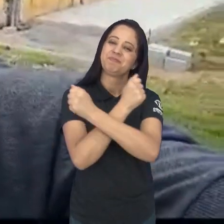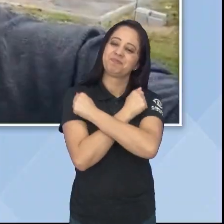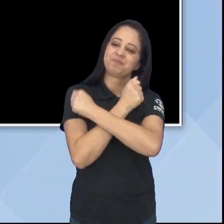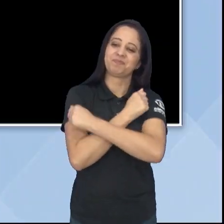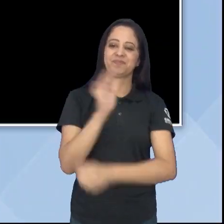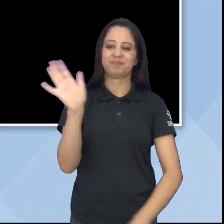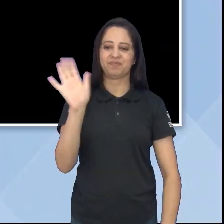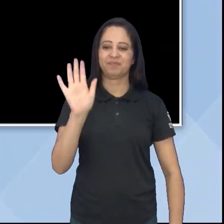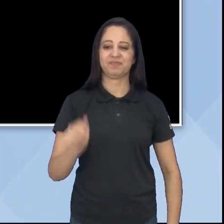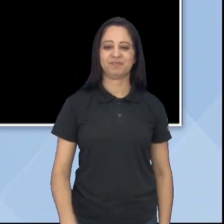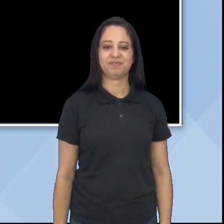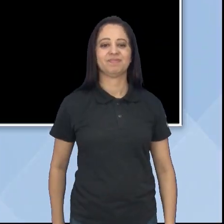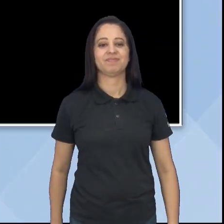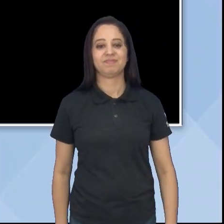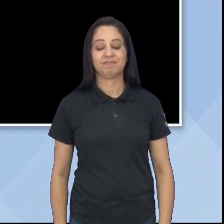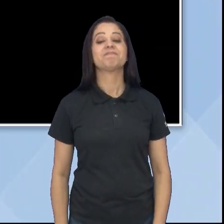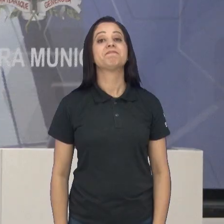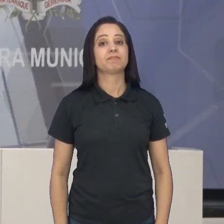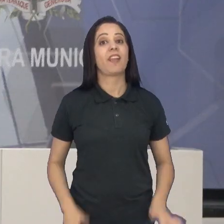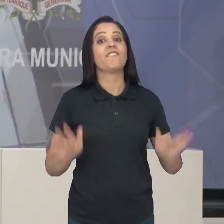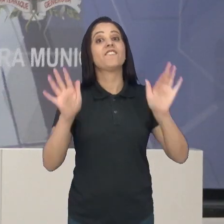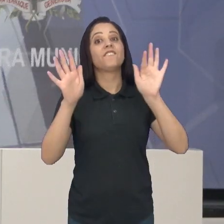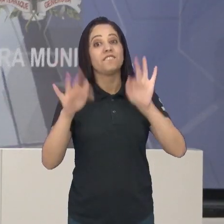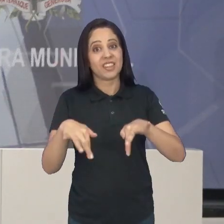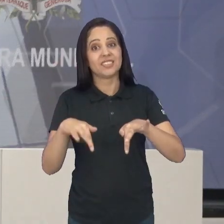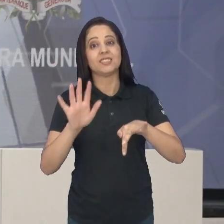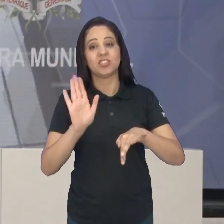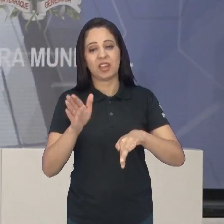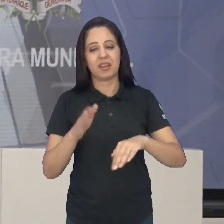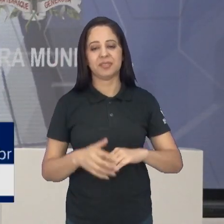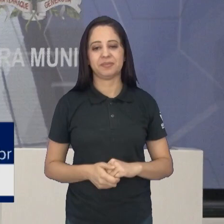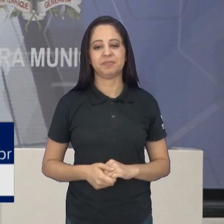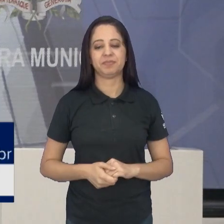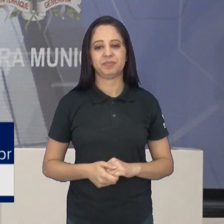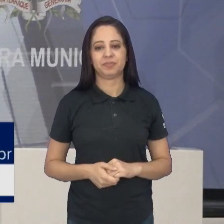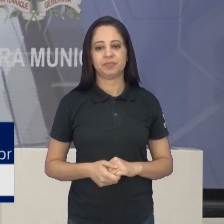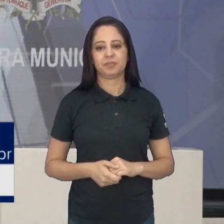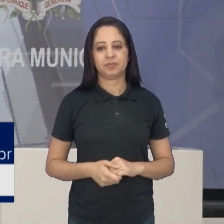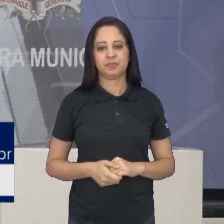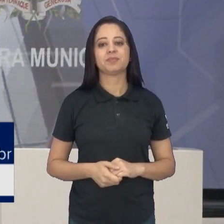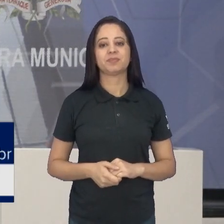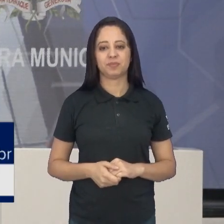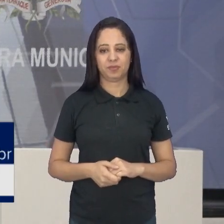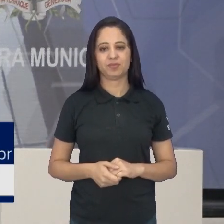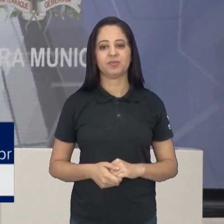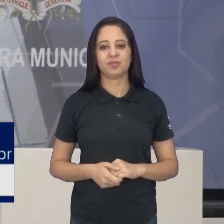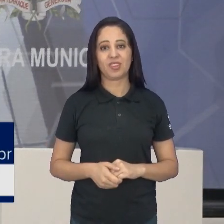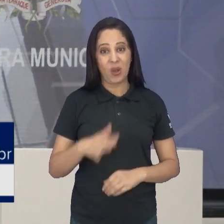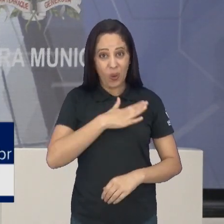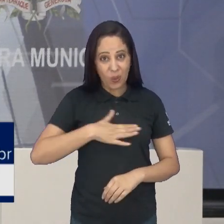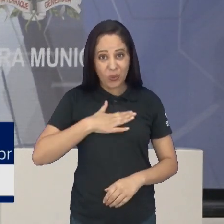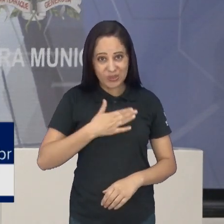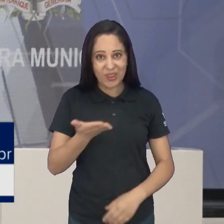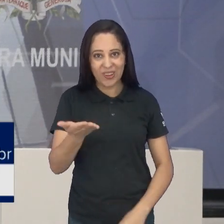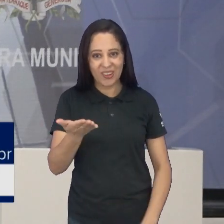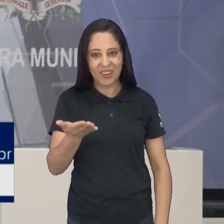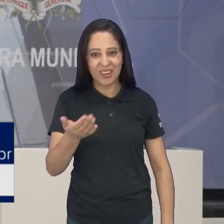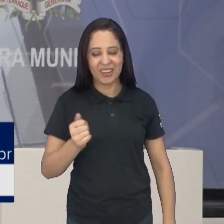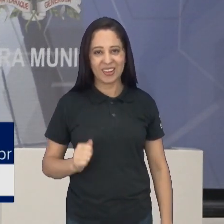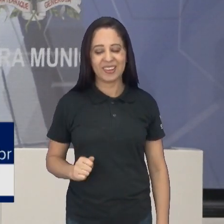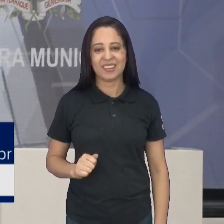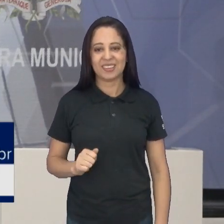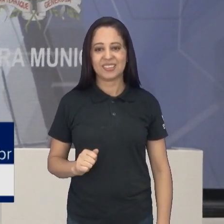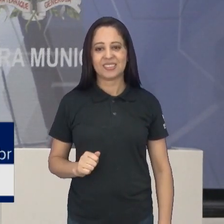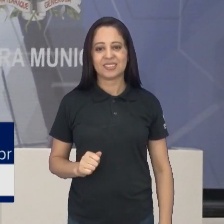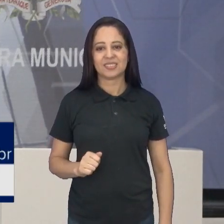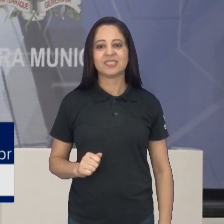pessoal! Bom, para finalizar, deixar registrado, gostou, meu querido? deixar registrado